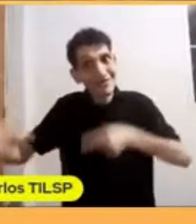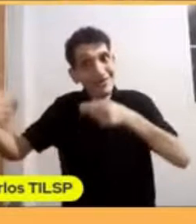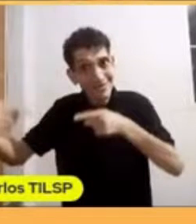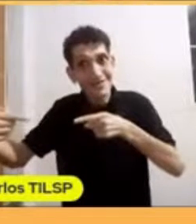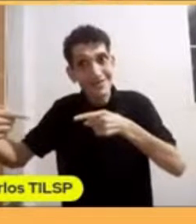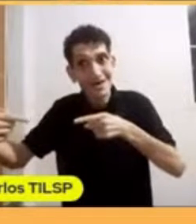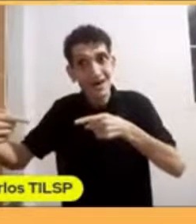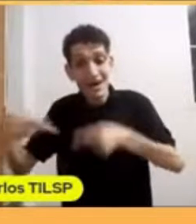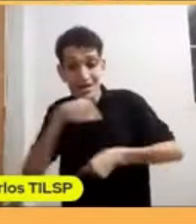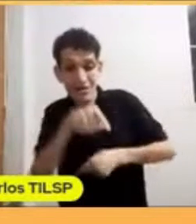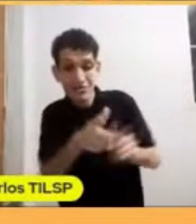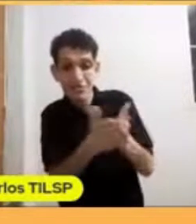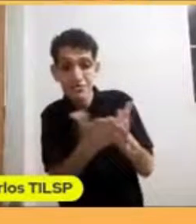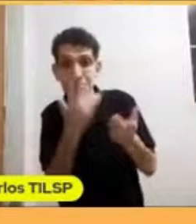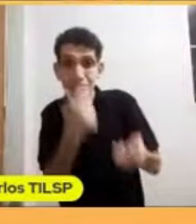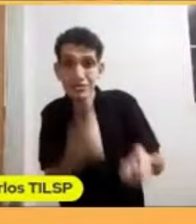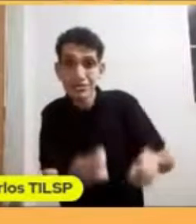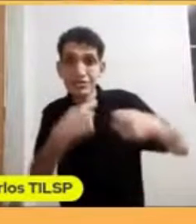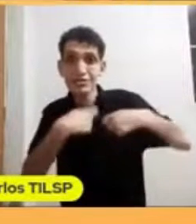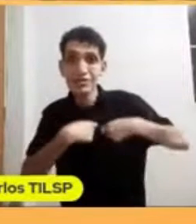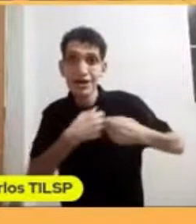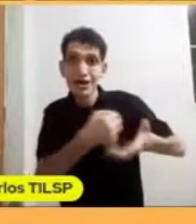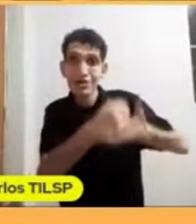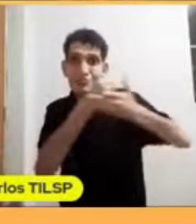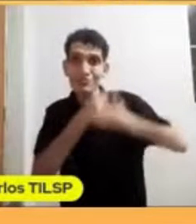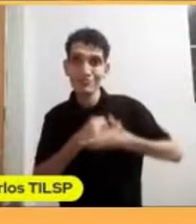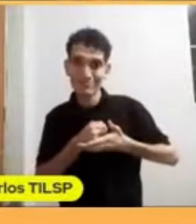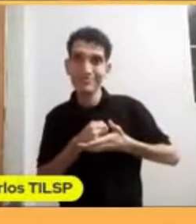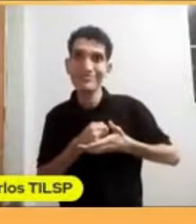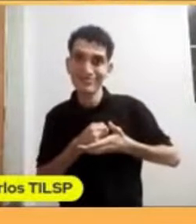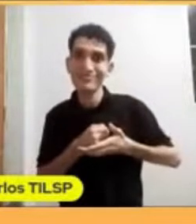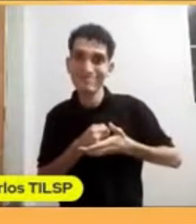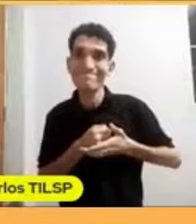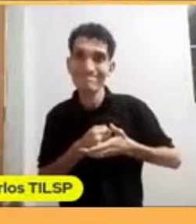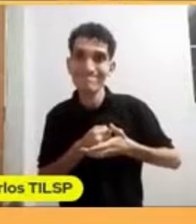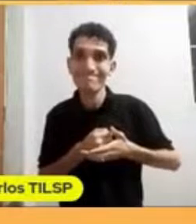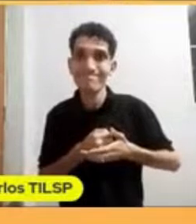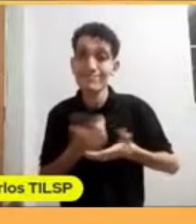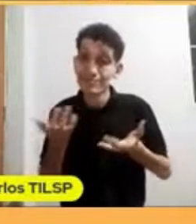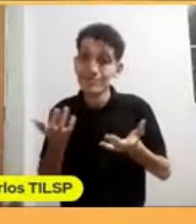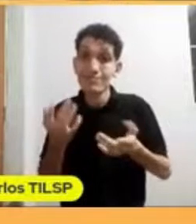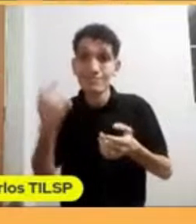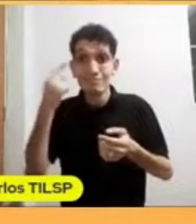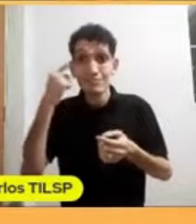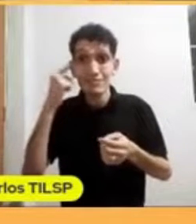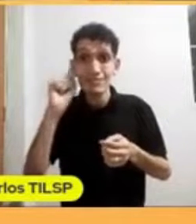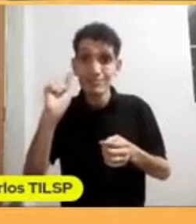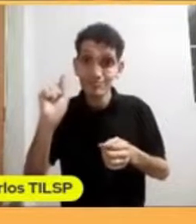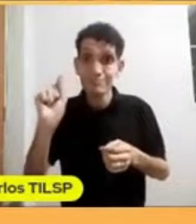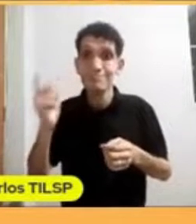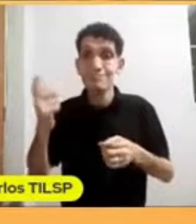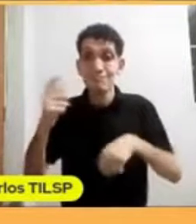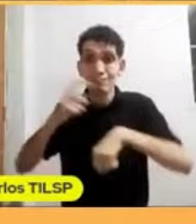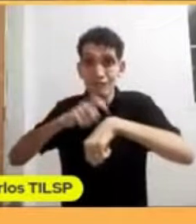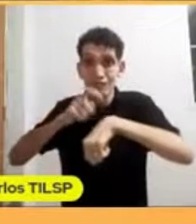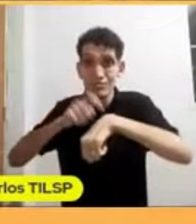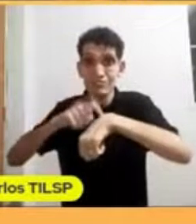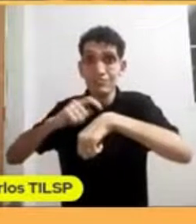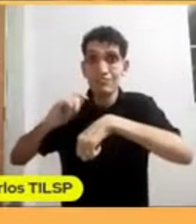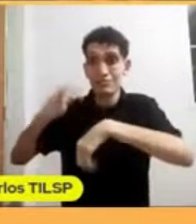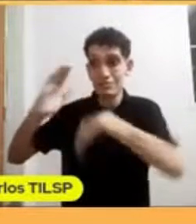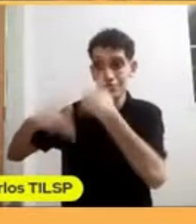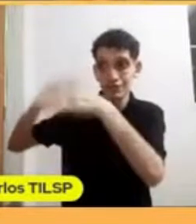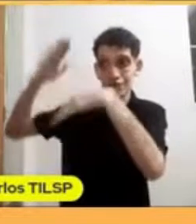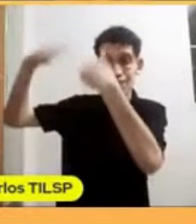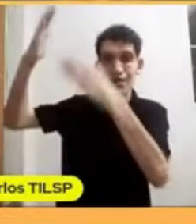livro que me ajudou bastante nessa questão de construir esse mindset, né, de crescimento construtivo, é